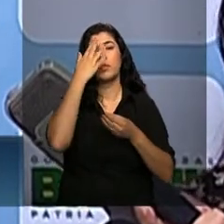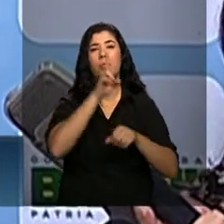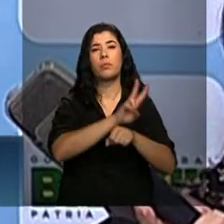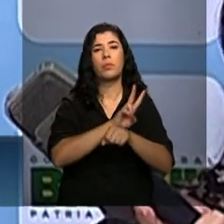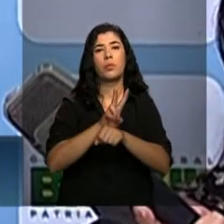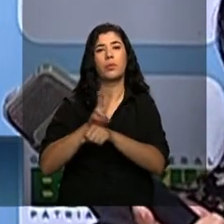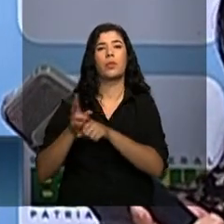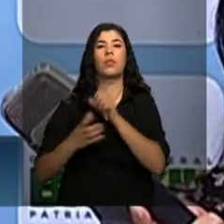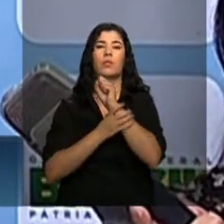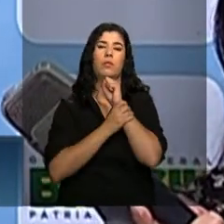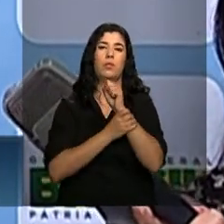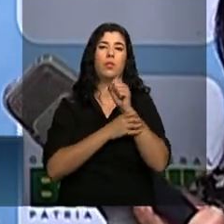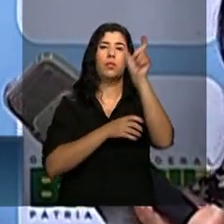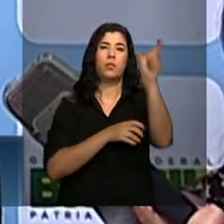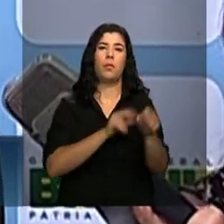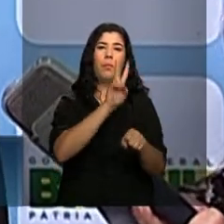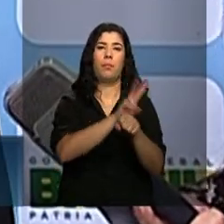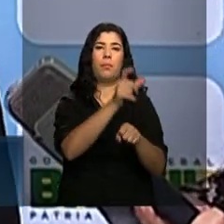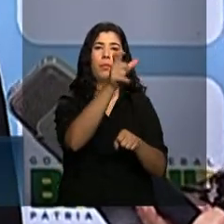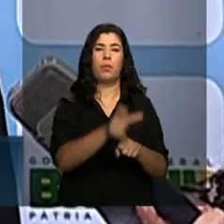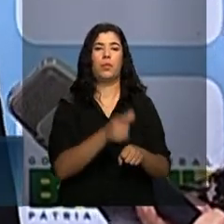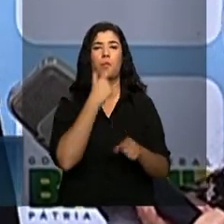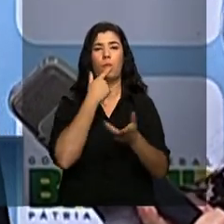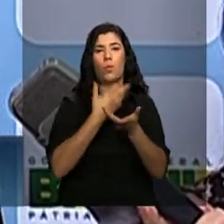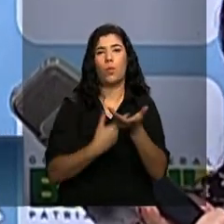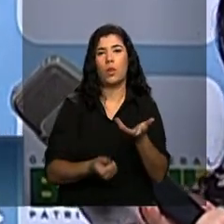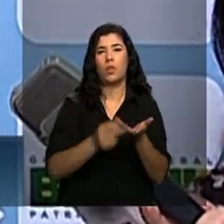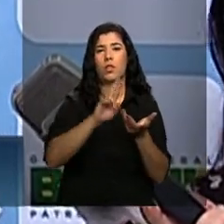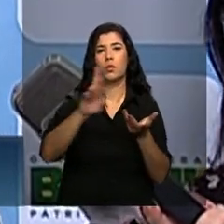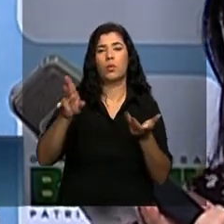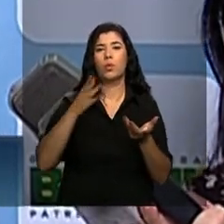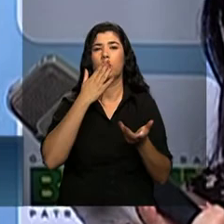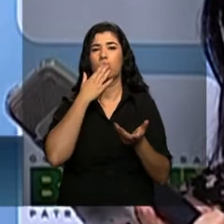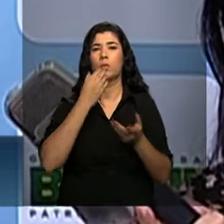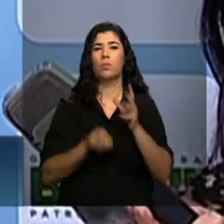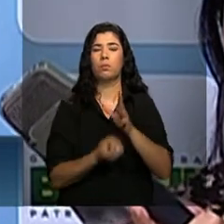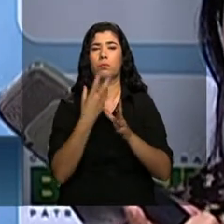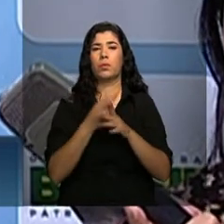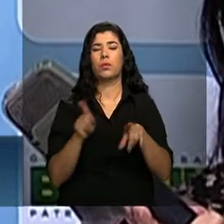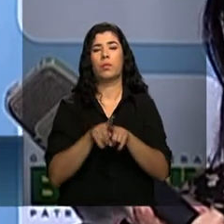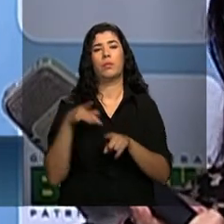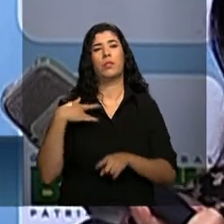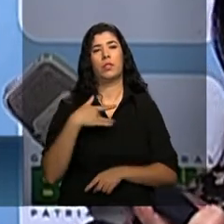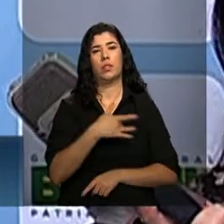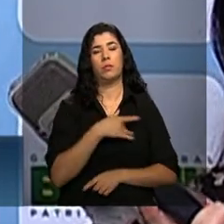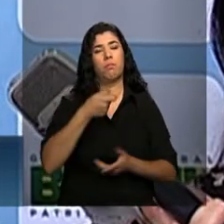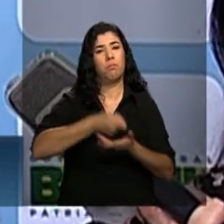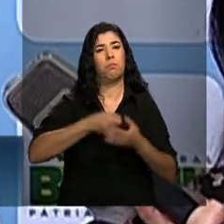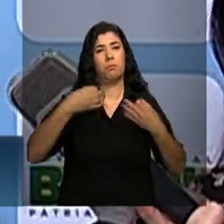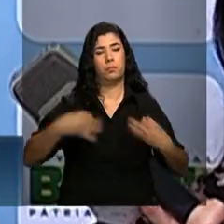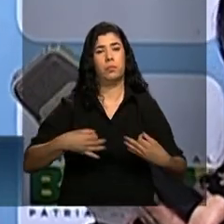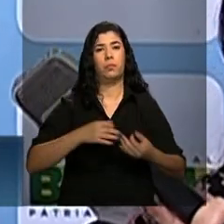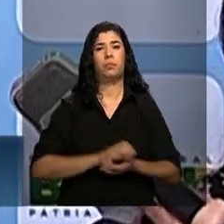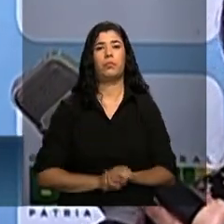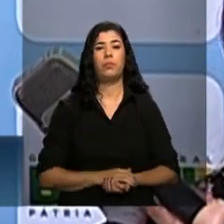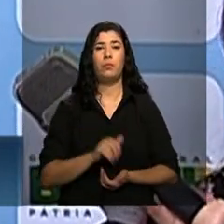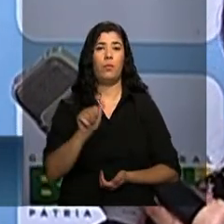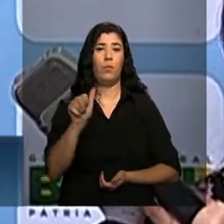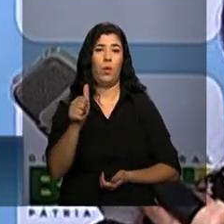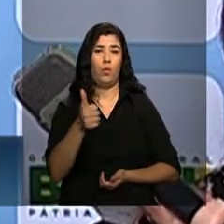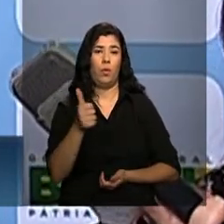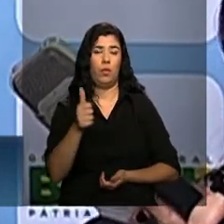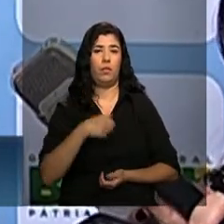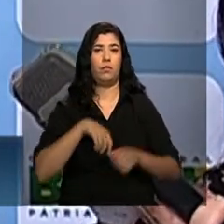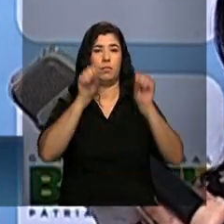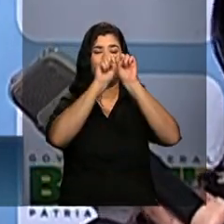poder garantir essa proteção que sangue, hemoderivados e outros produtos para a saúde, elas exigem. Então, assim, é qualificação do